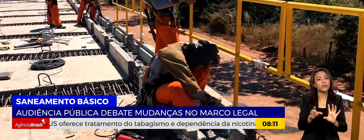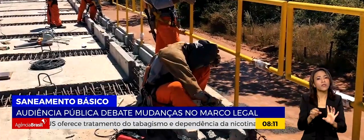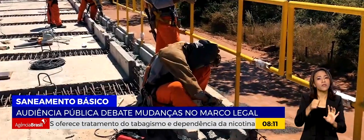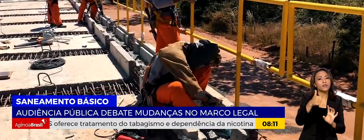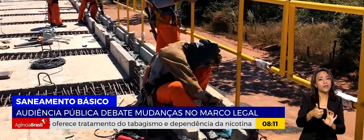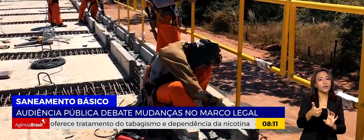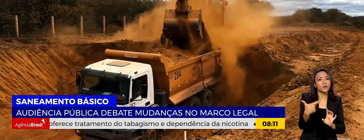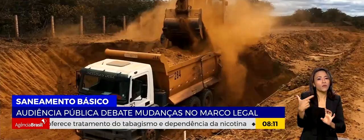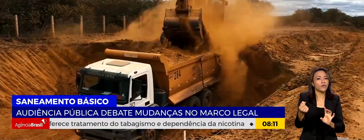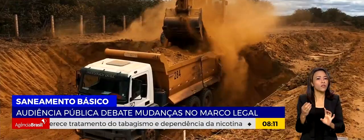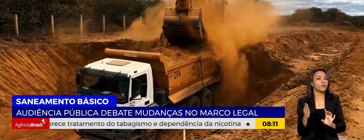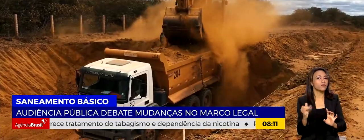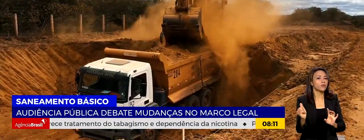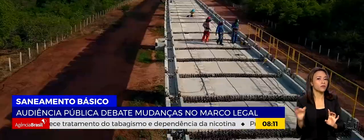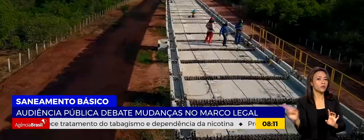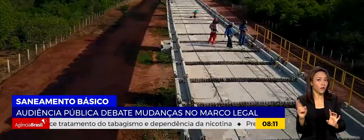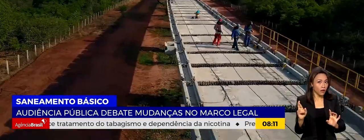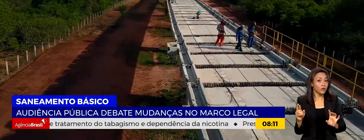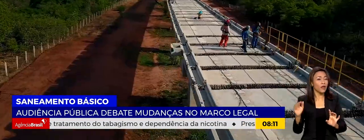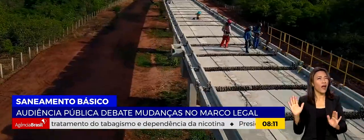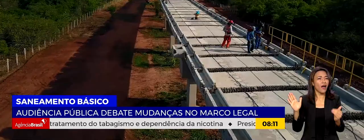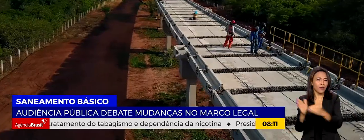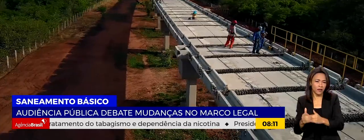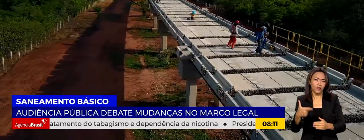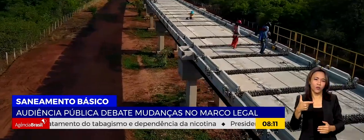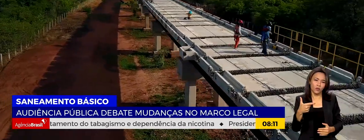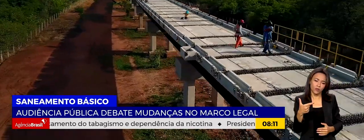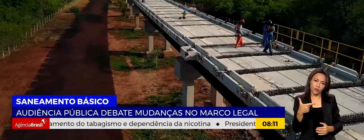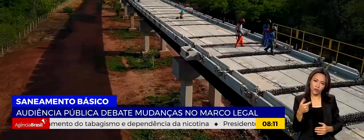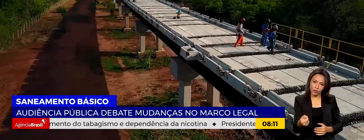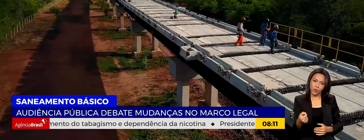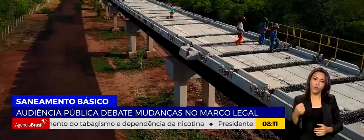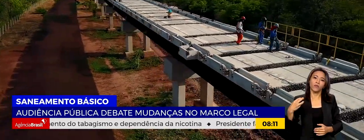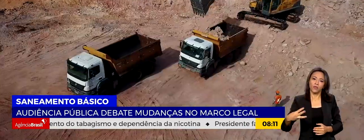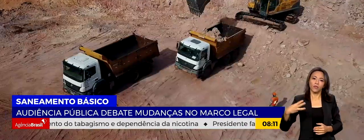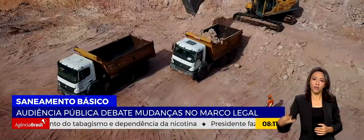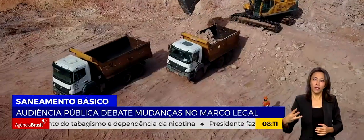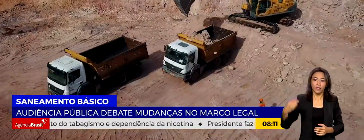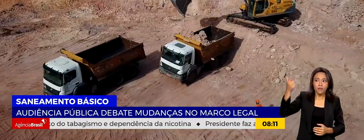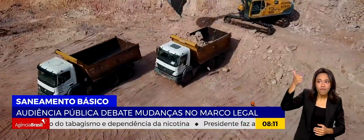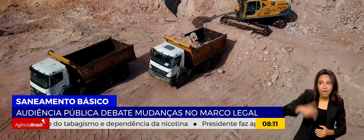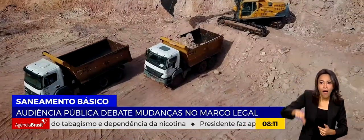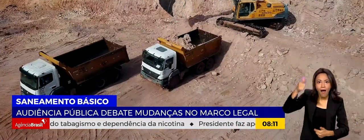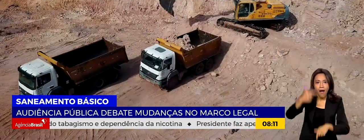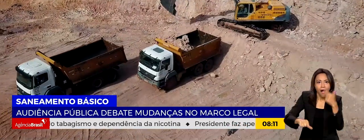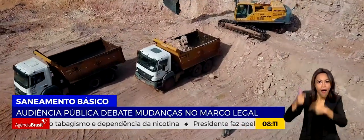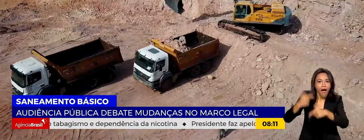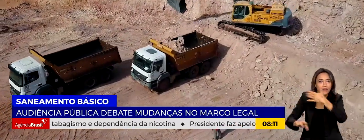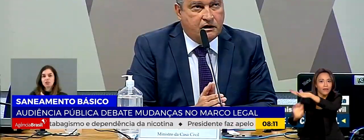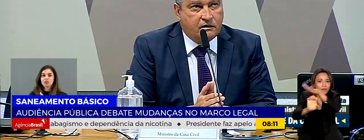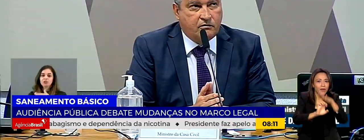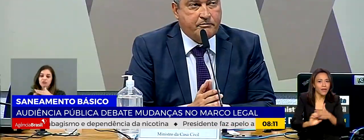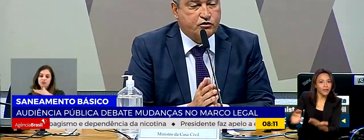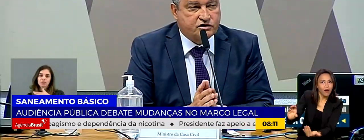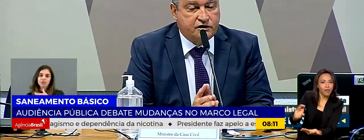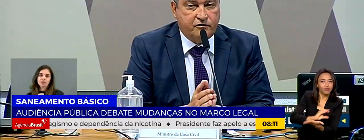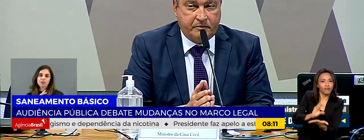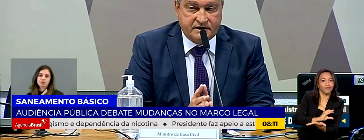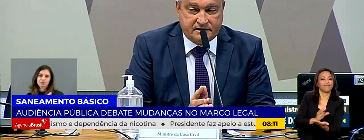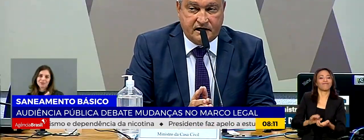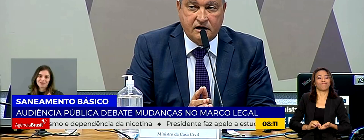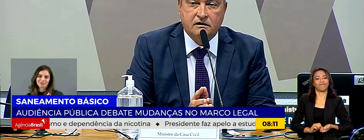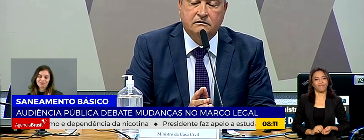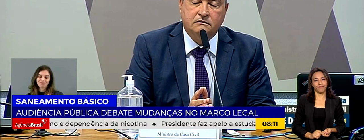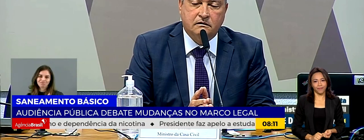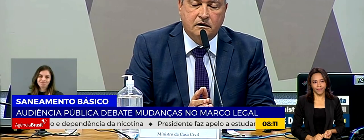120 bilhões de reais até 2033 e atrair mais investimentos privados. Não é possível